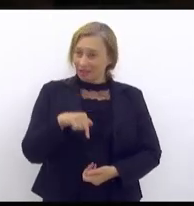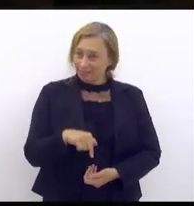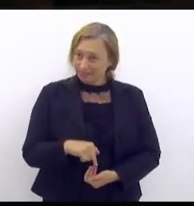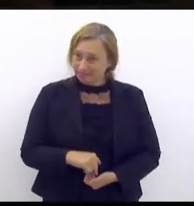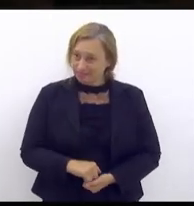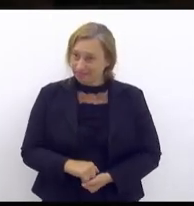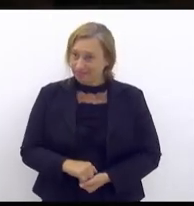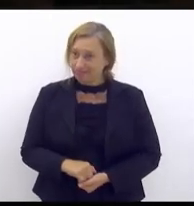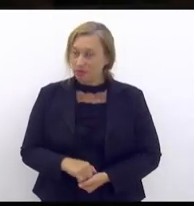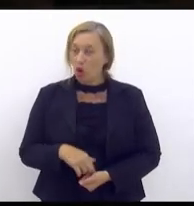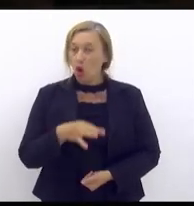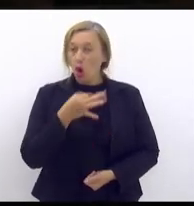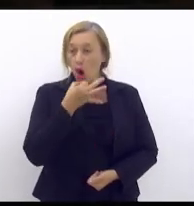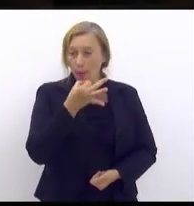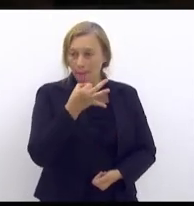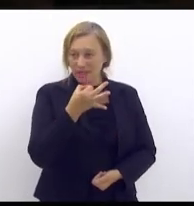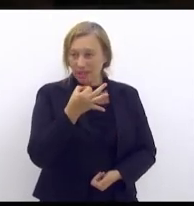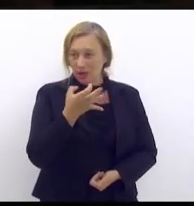eu opino